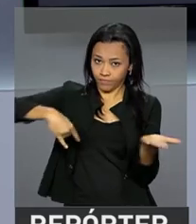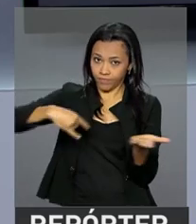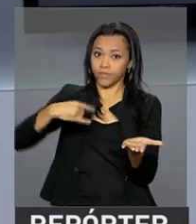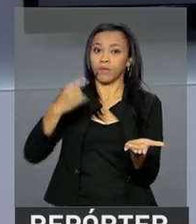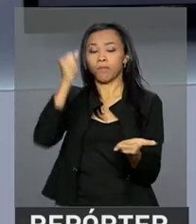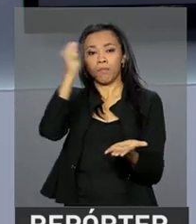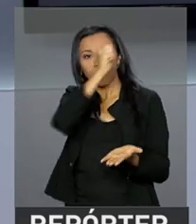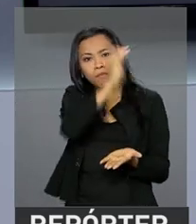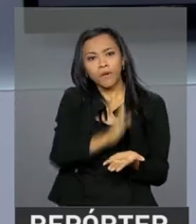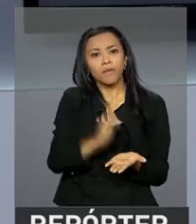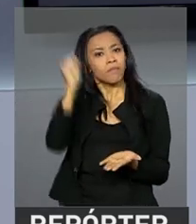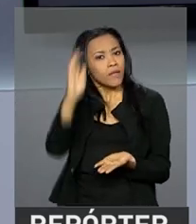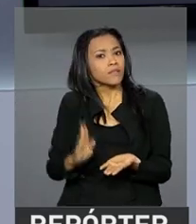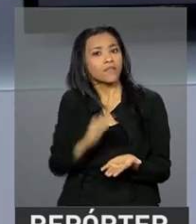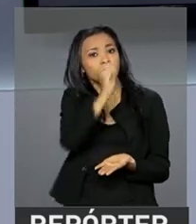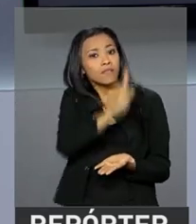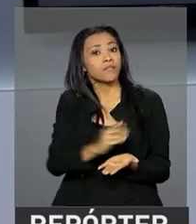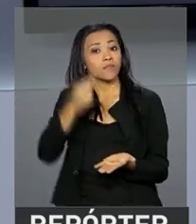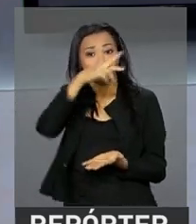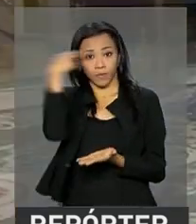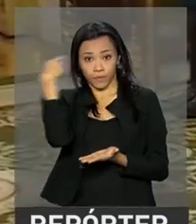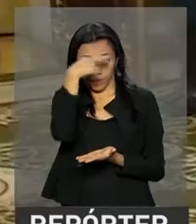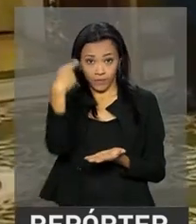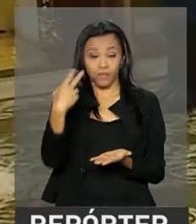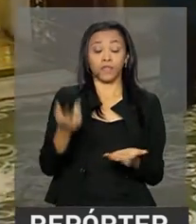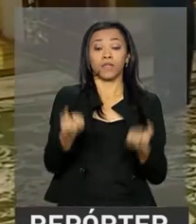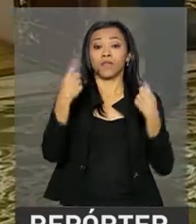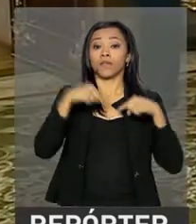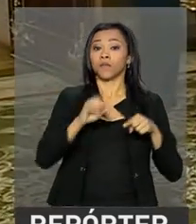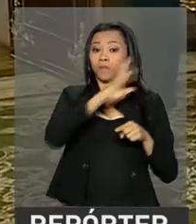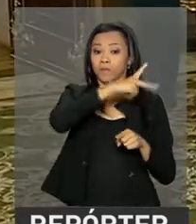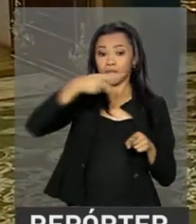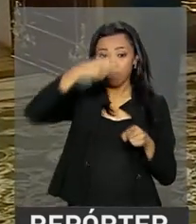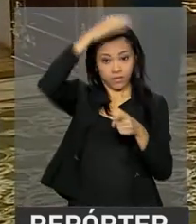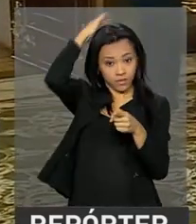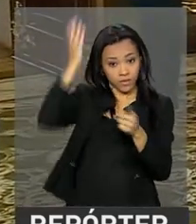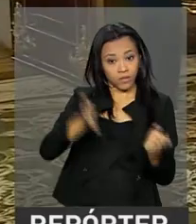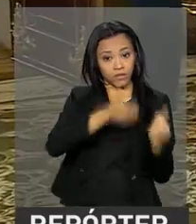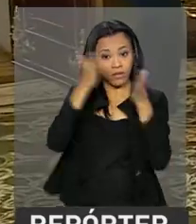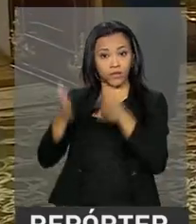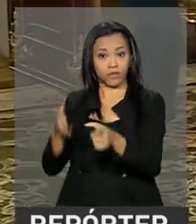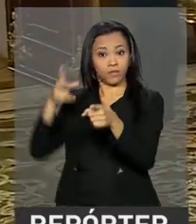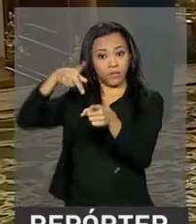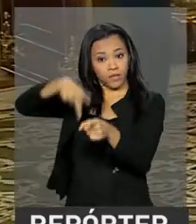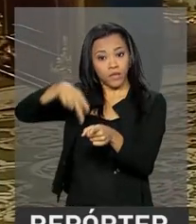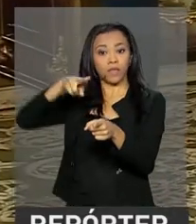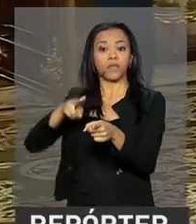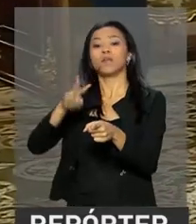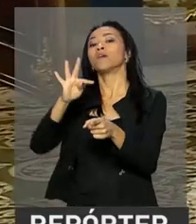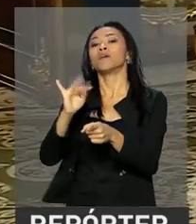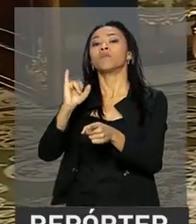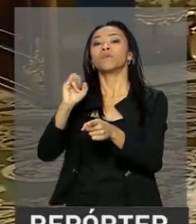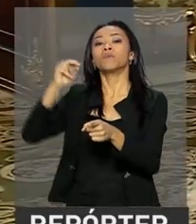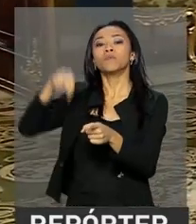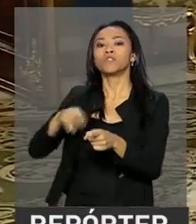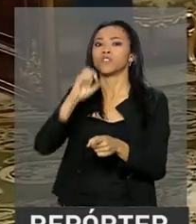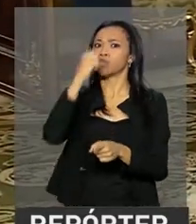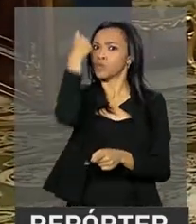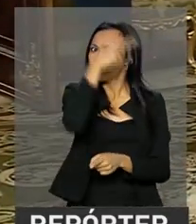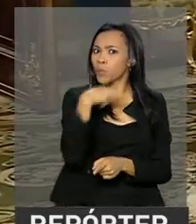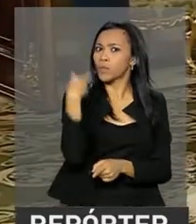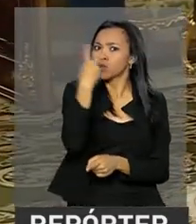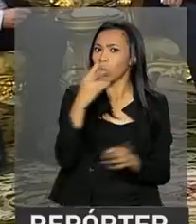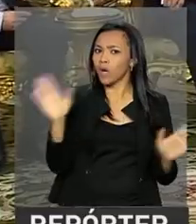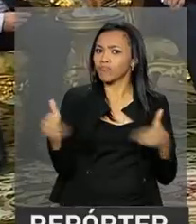da declaração à imprensa, os presidentes Michel Temer e Vladimir Putin se reuniram por mais de 2 horas. Durante o